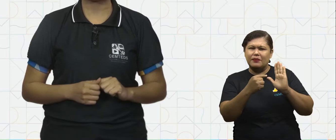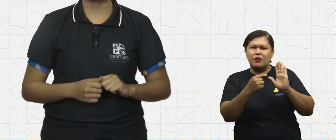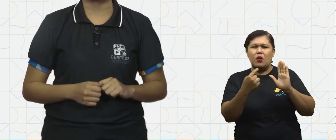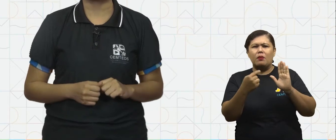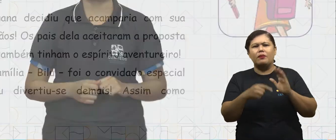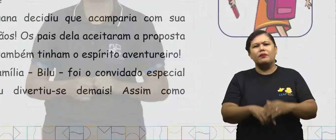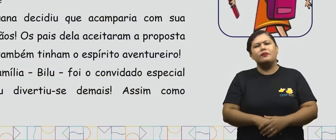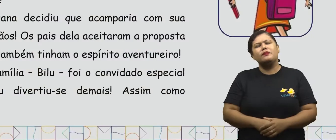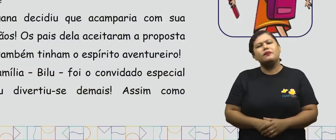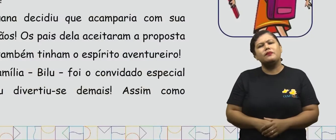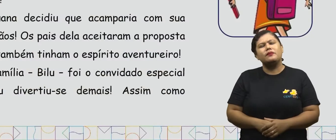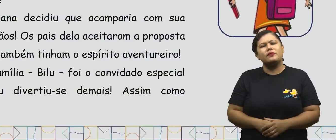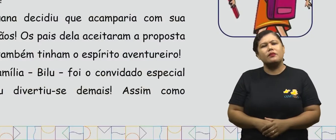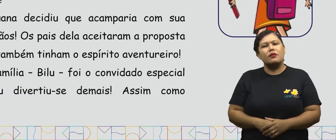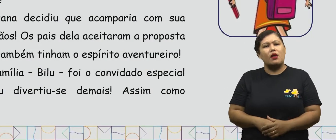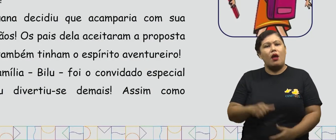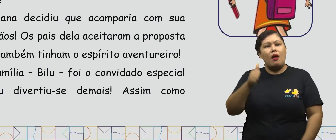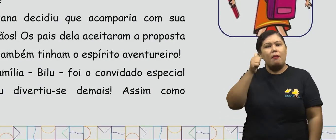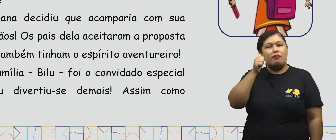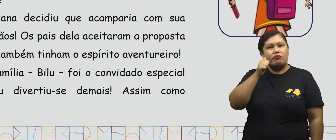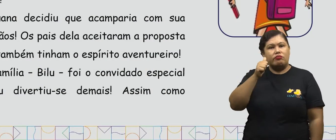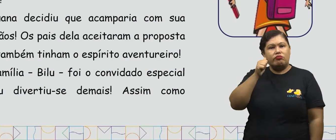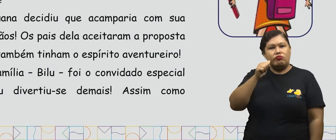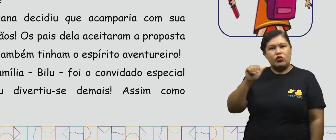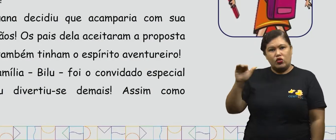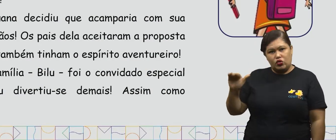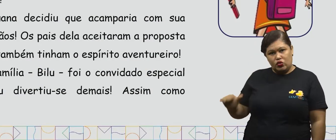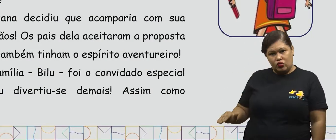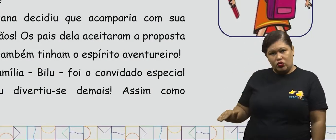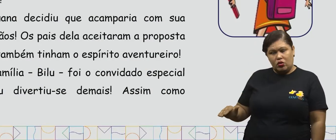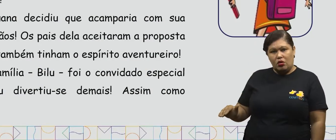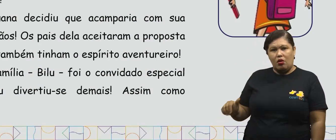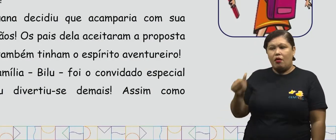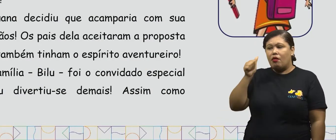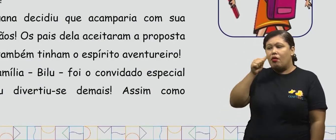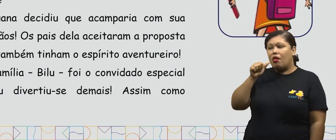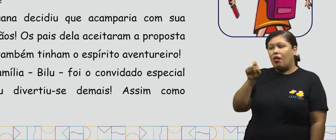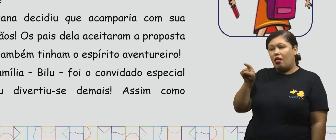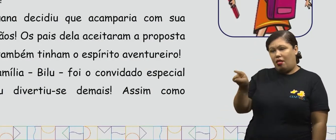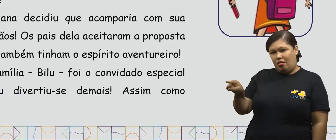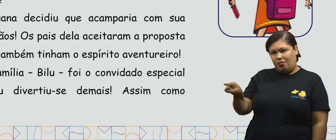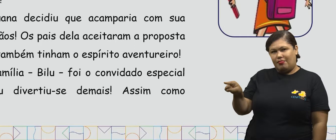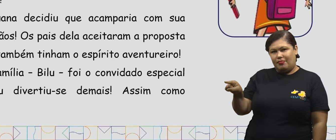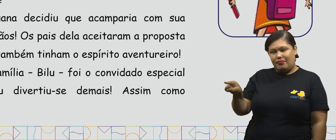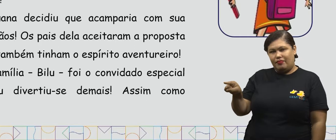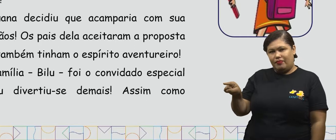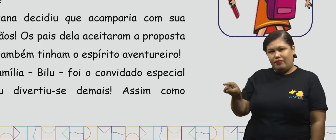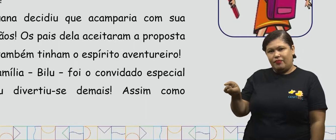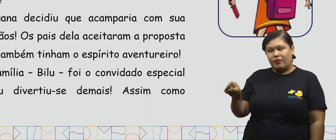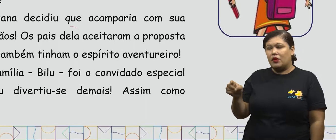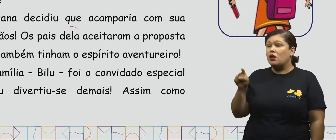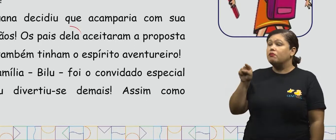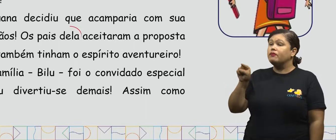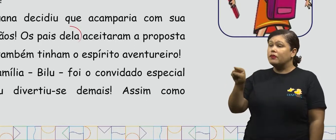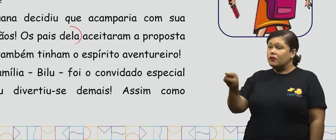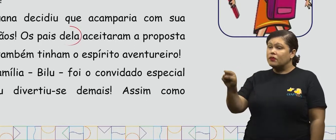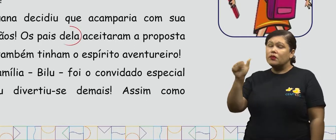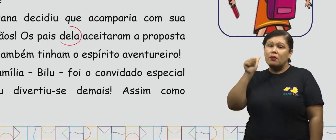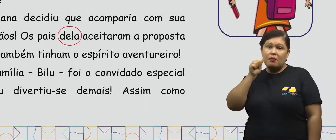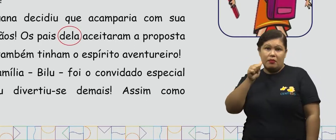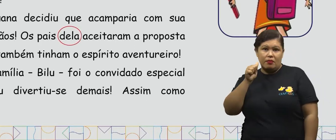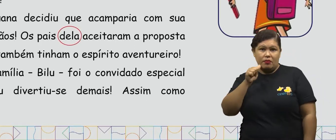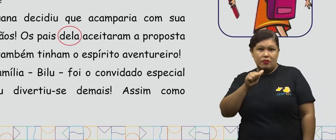a história. Menina, ela, essa